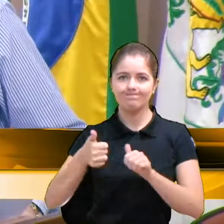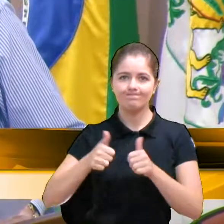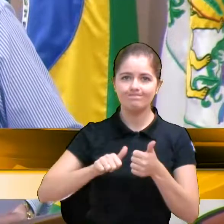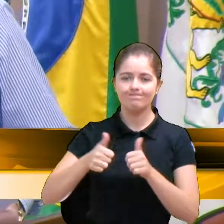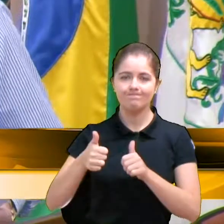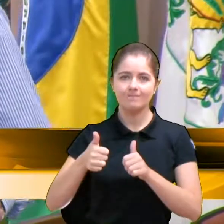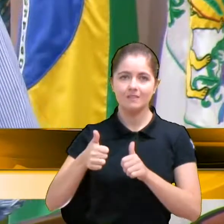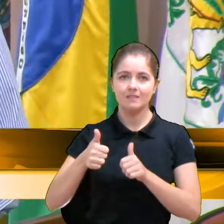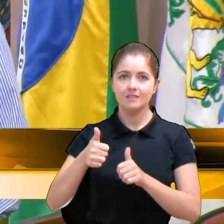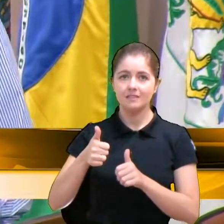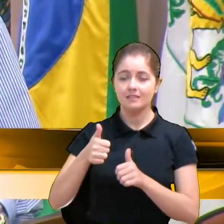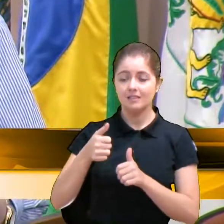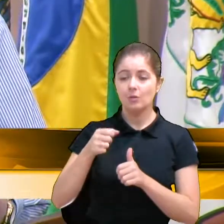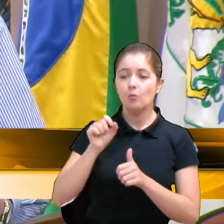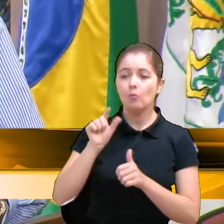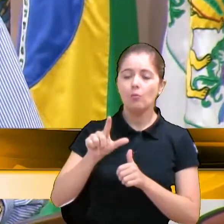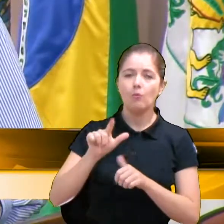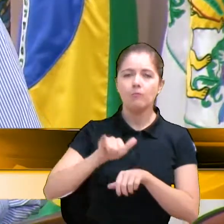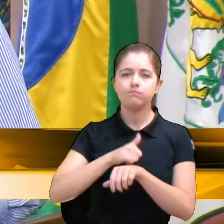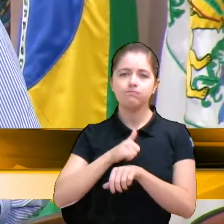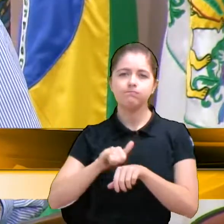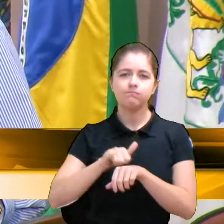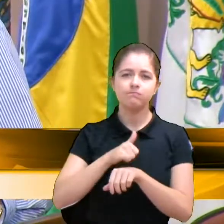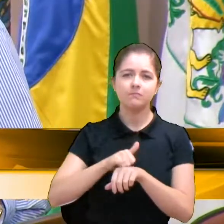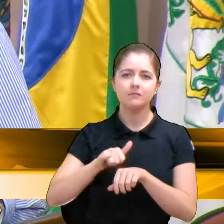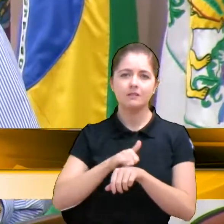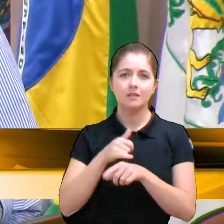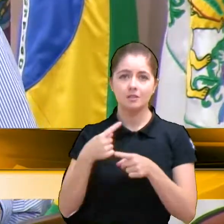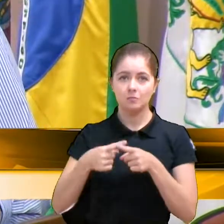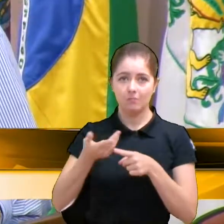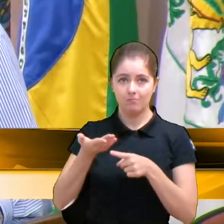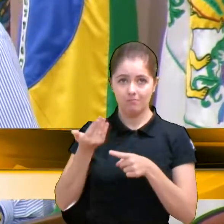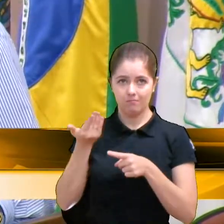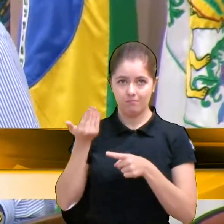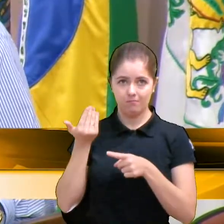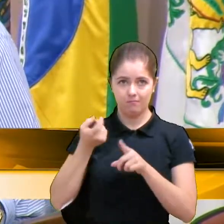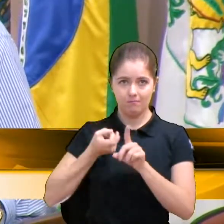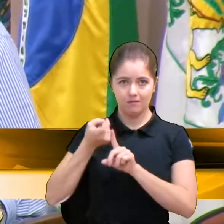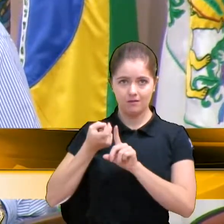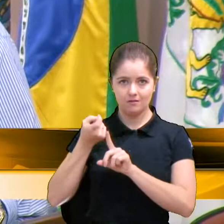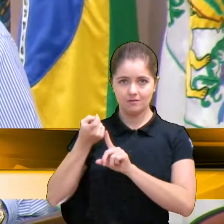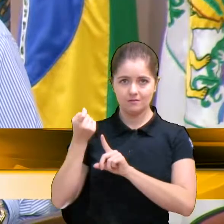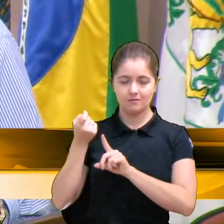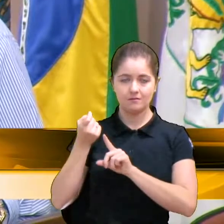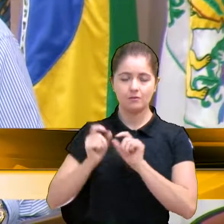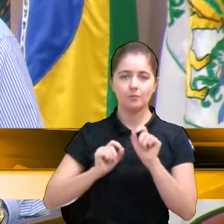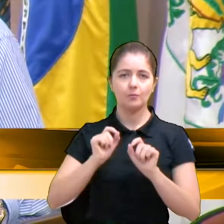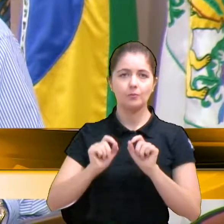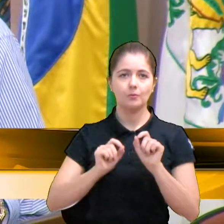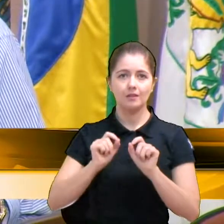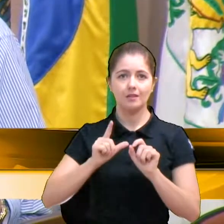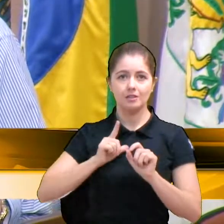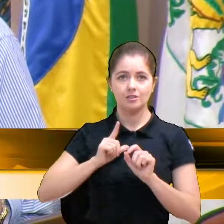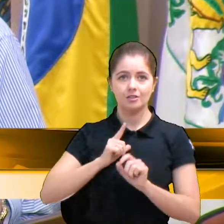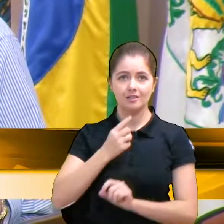quais foram as medidas adotadas, porque naquela ocasião nós tínhamos